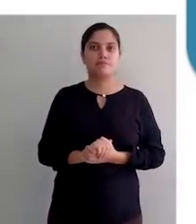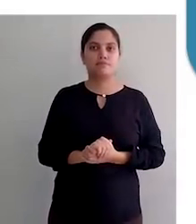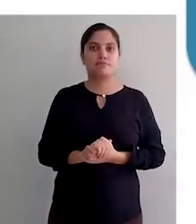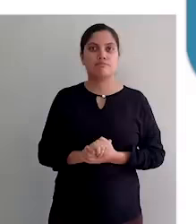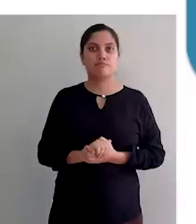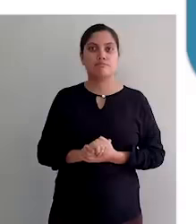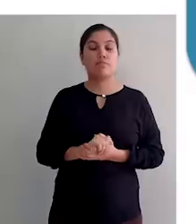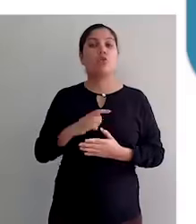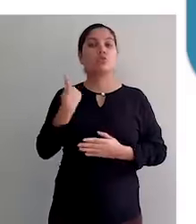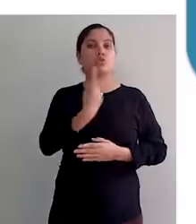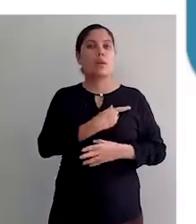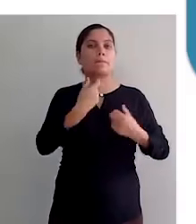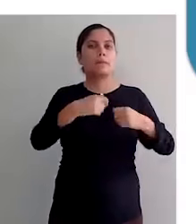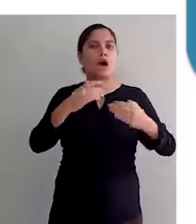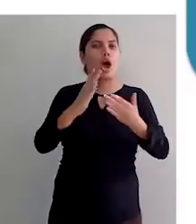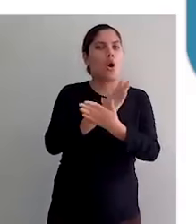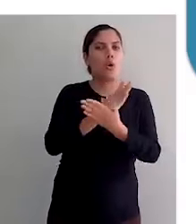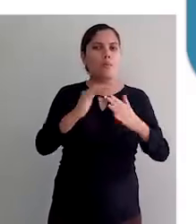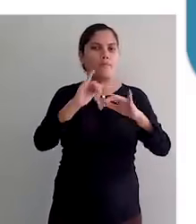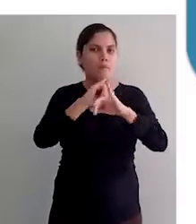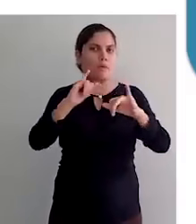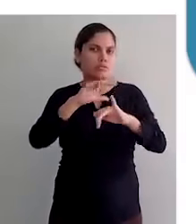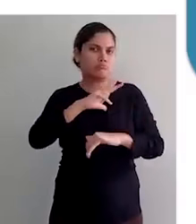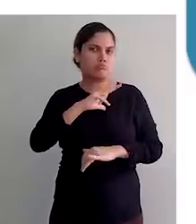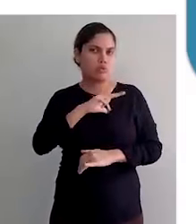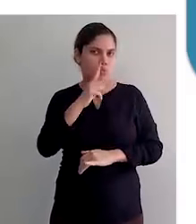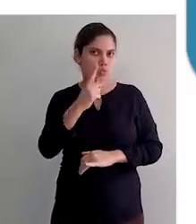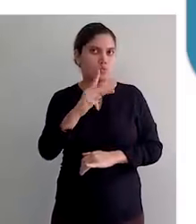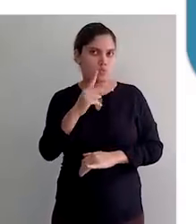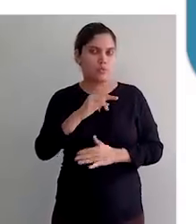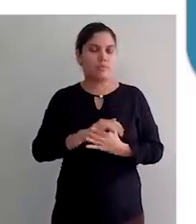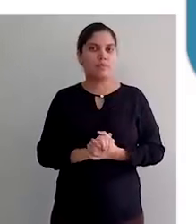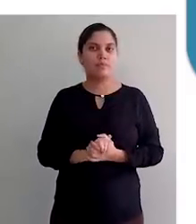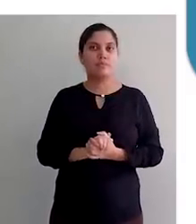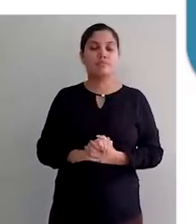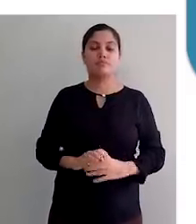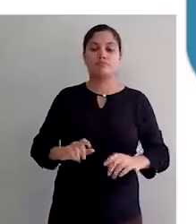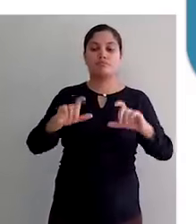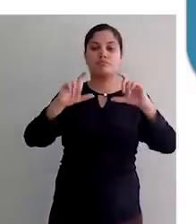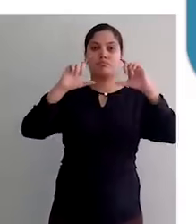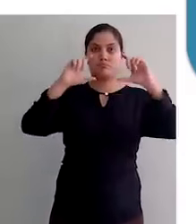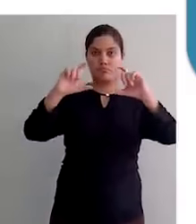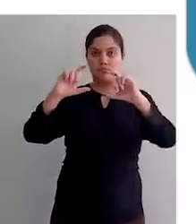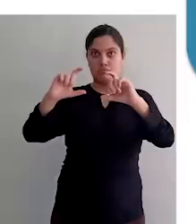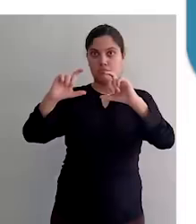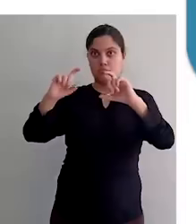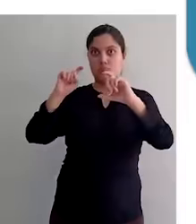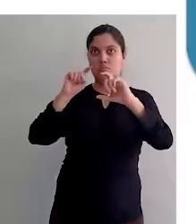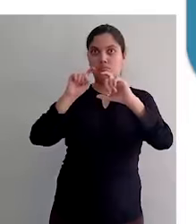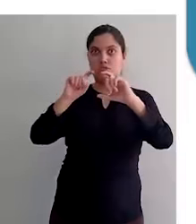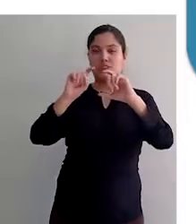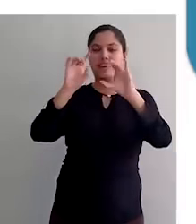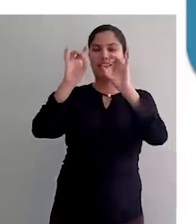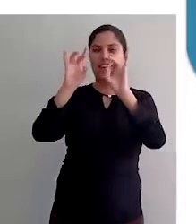Precisamos de algumas informações pessoais. Clique no botão próximo em cada